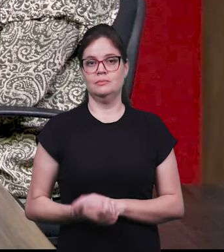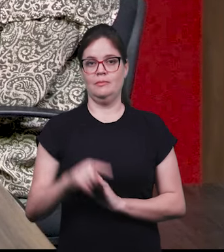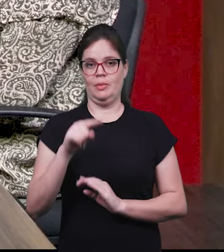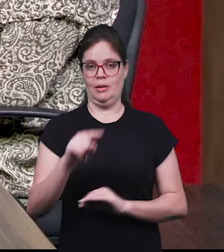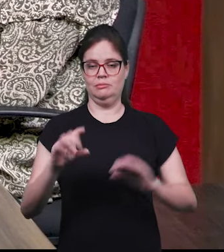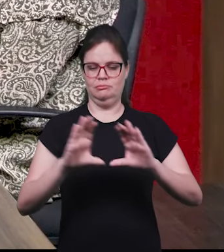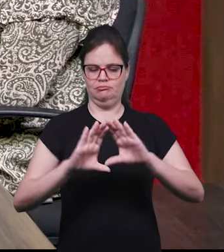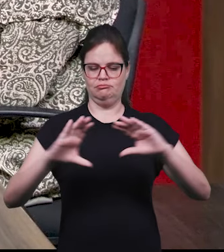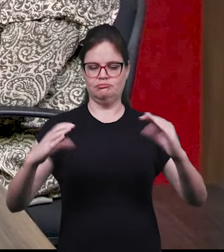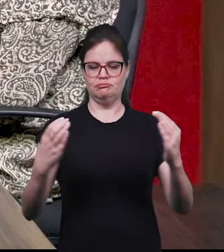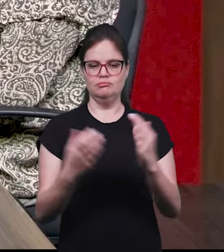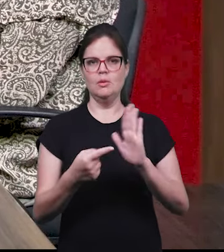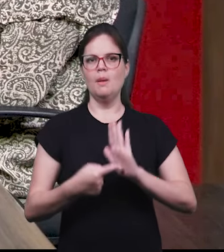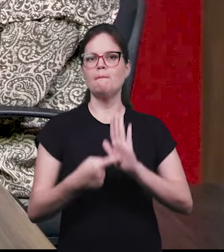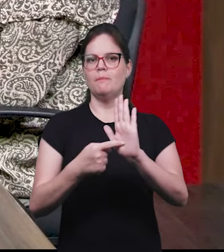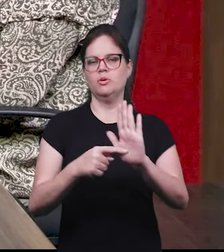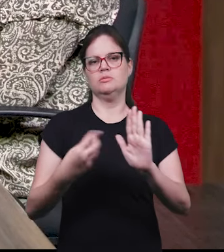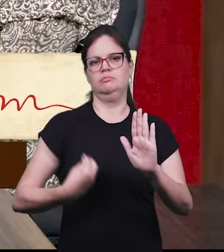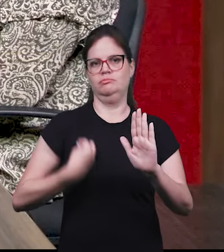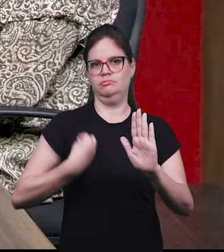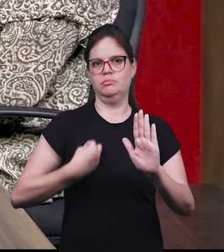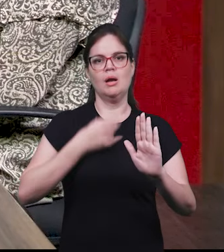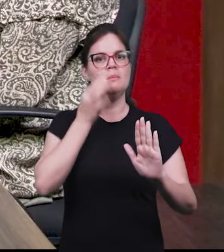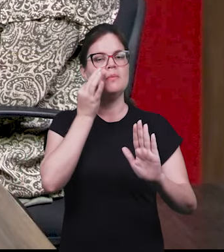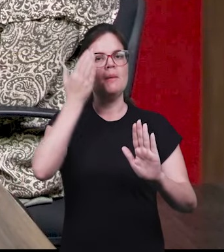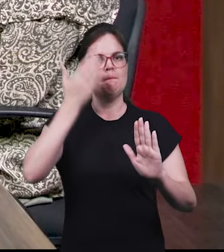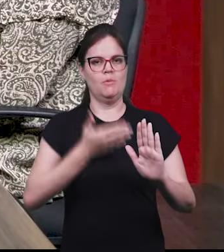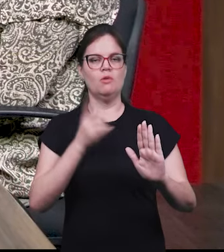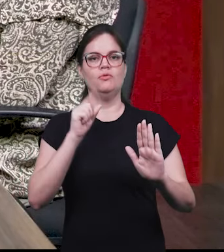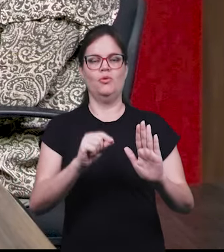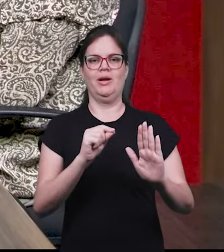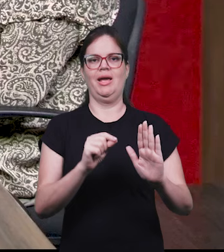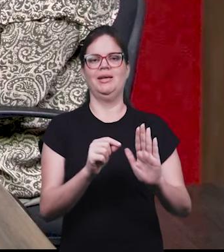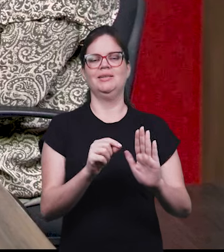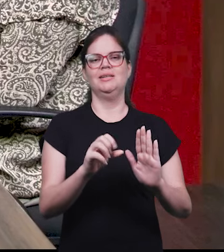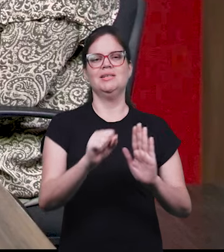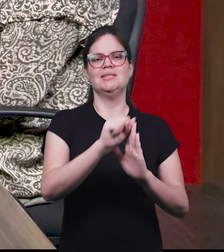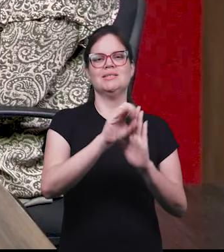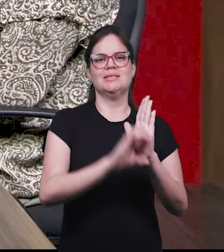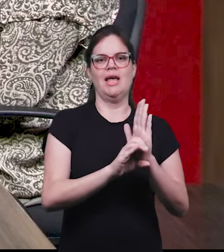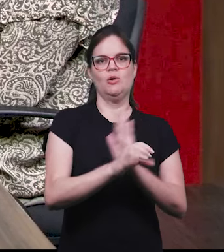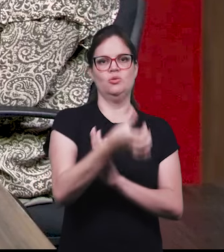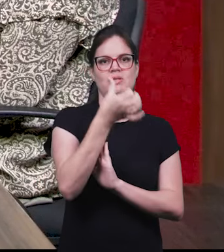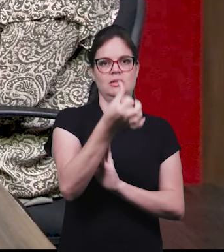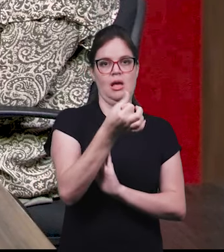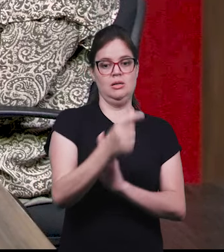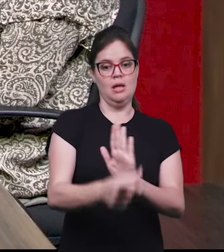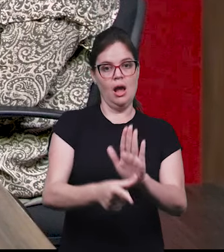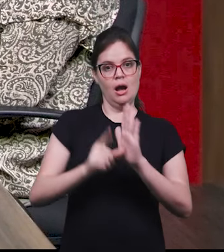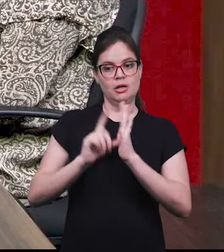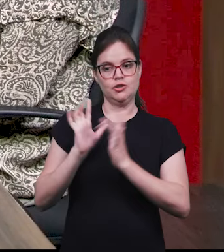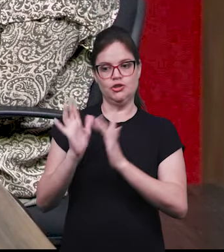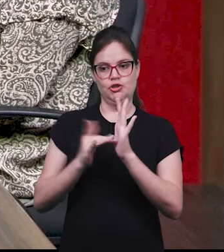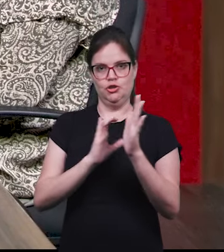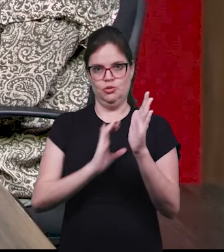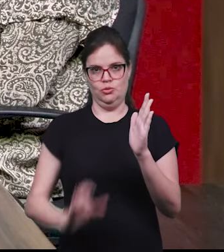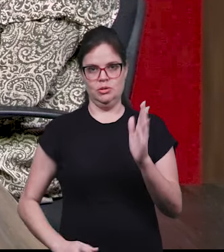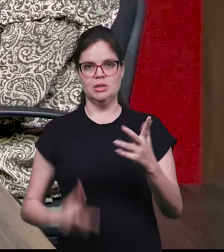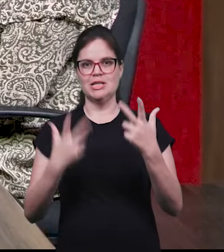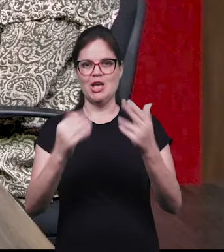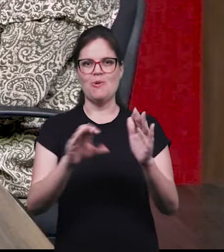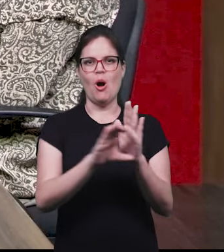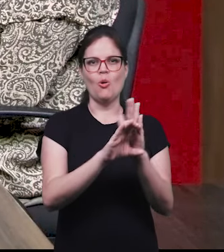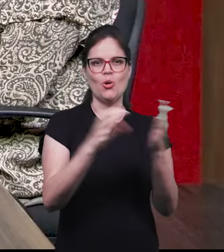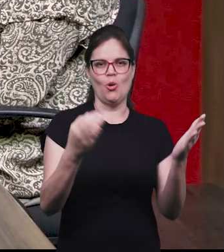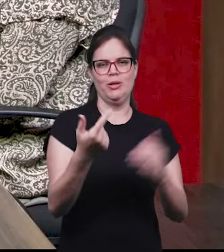afirma que Ciro reinou no 6º século antes de Cristo, como está escrito em 2 Crônicas,